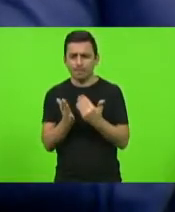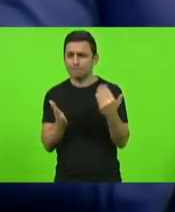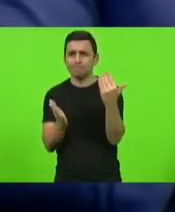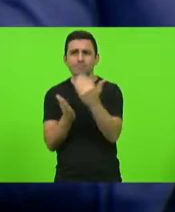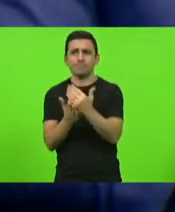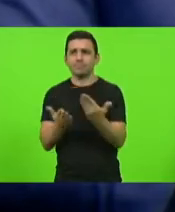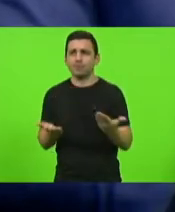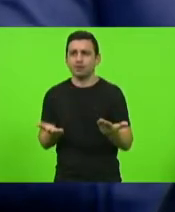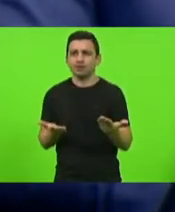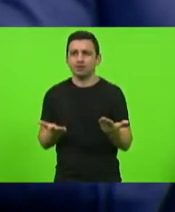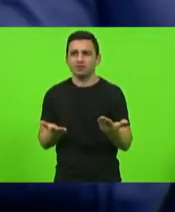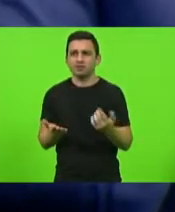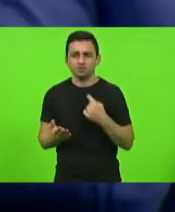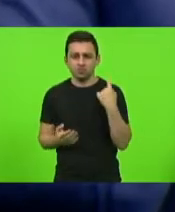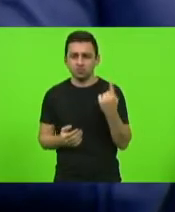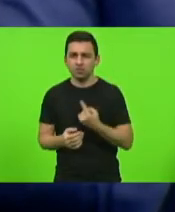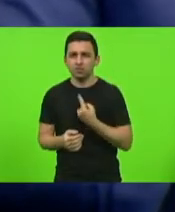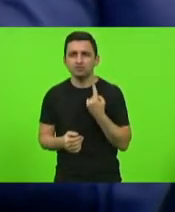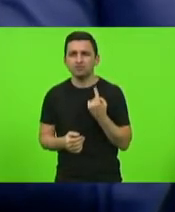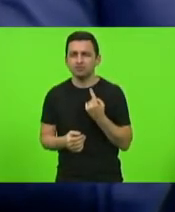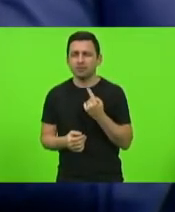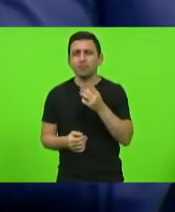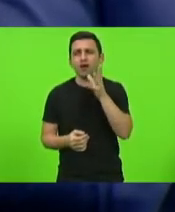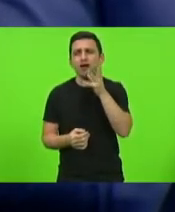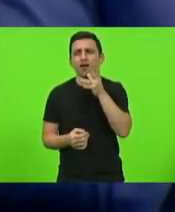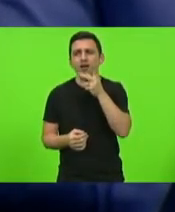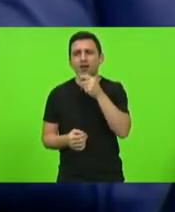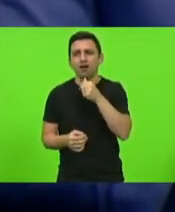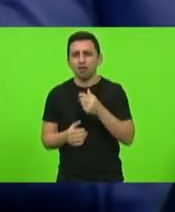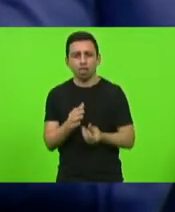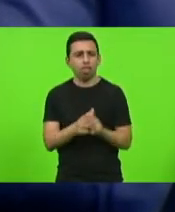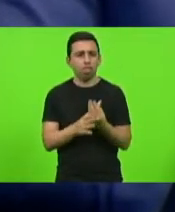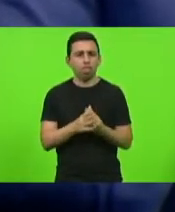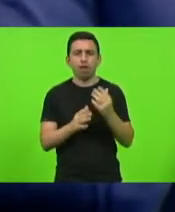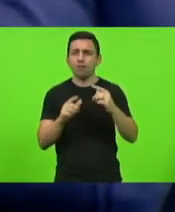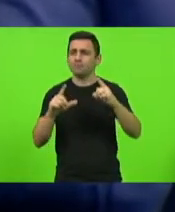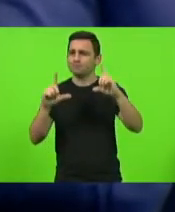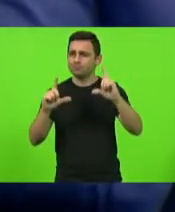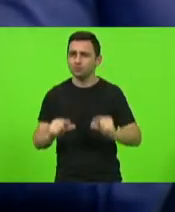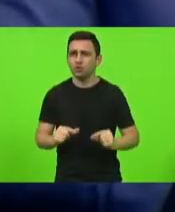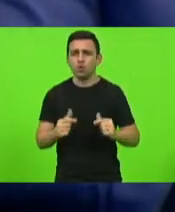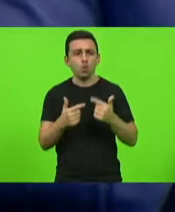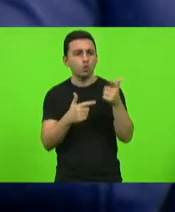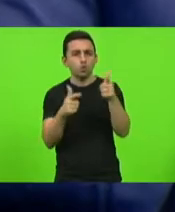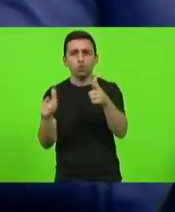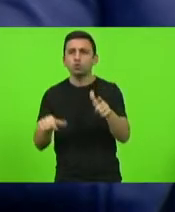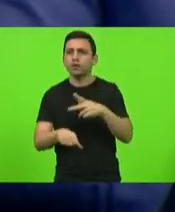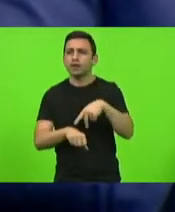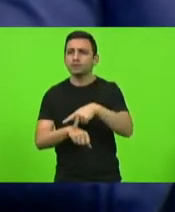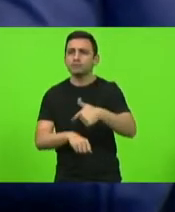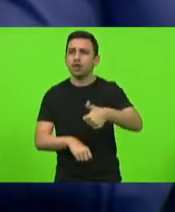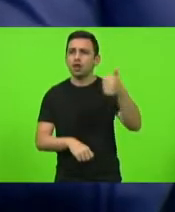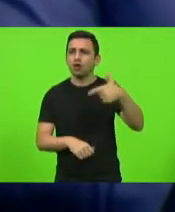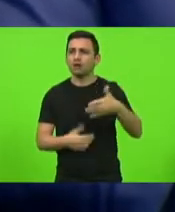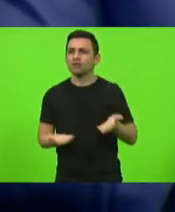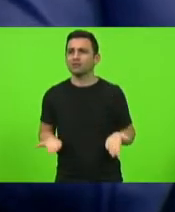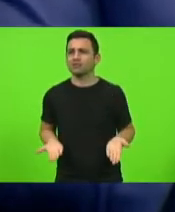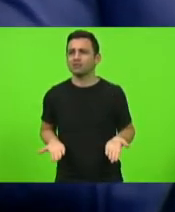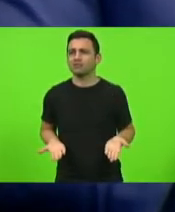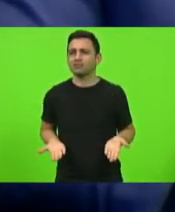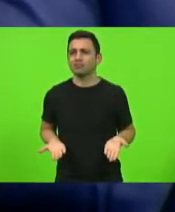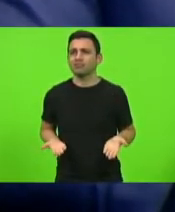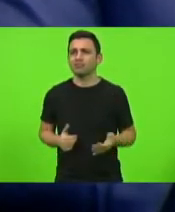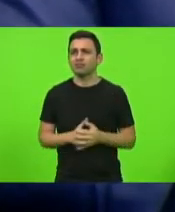nós sejamos muito, muito menos produtivos que qualquer país no nosso entorno. Portanto, nós temos que modernizar o nosso